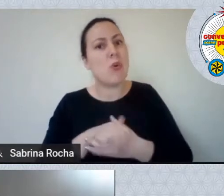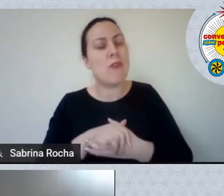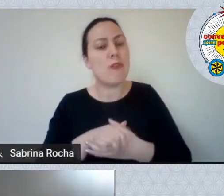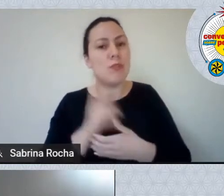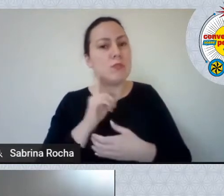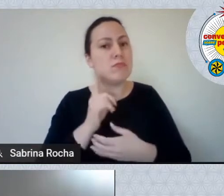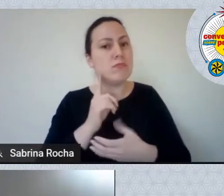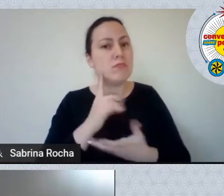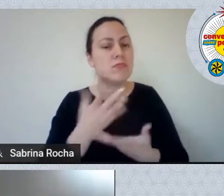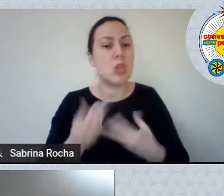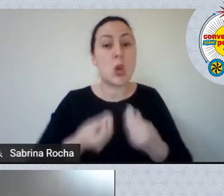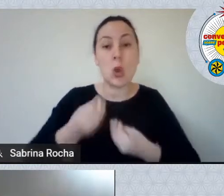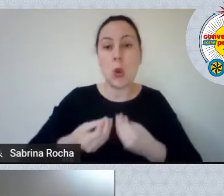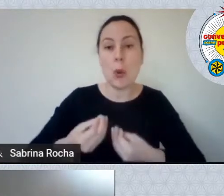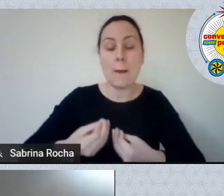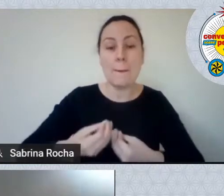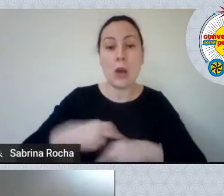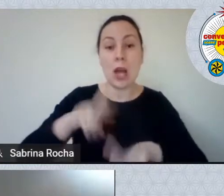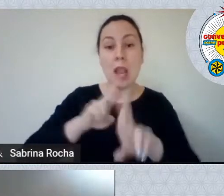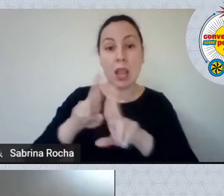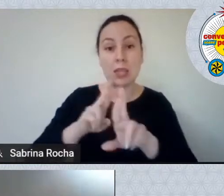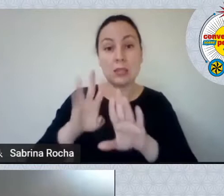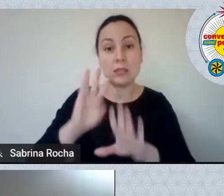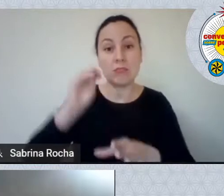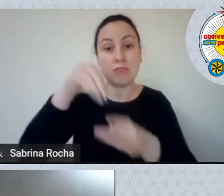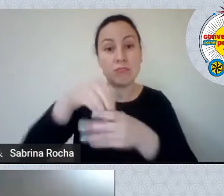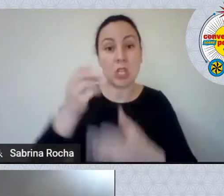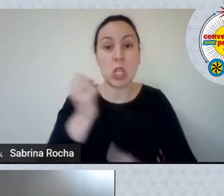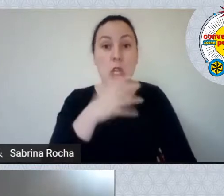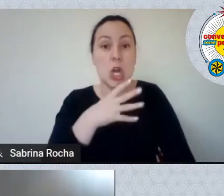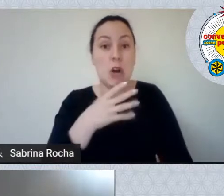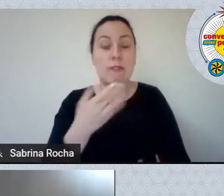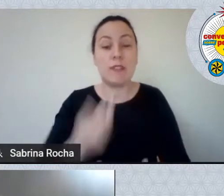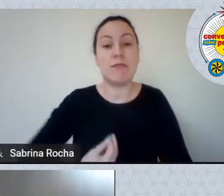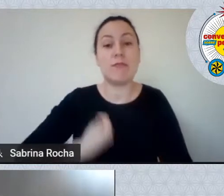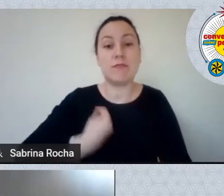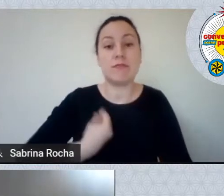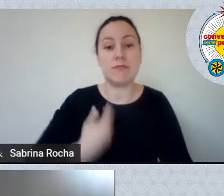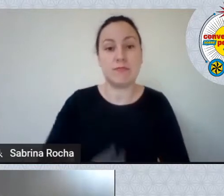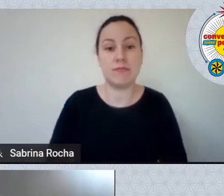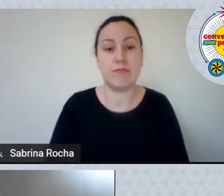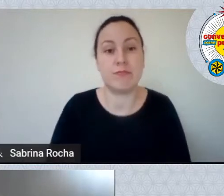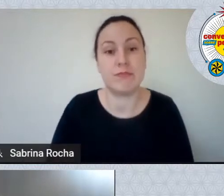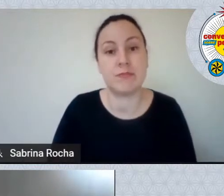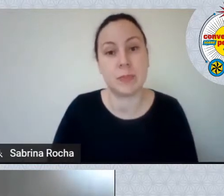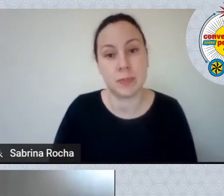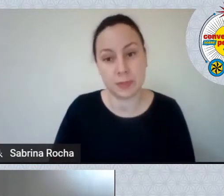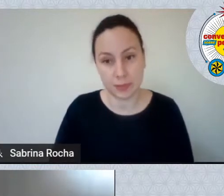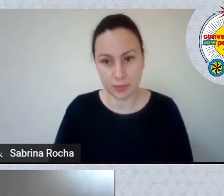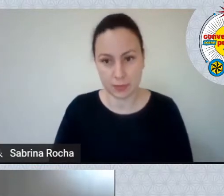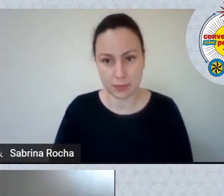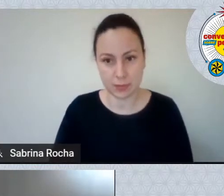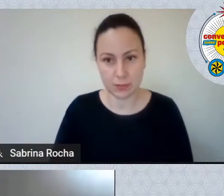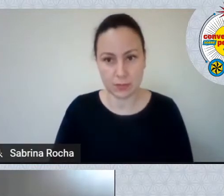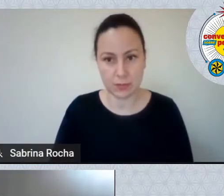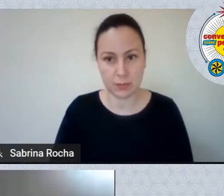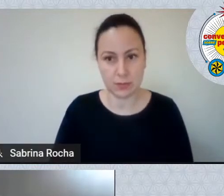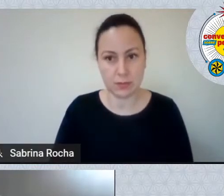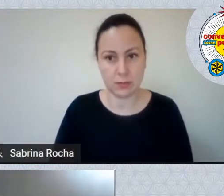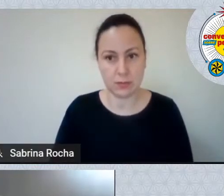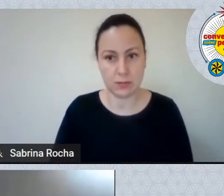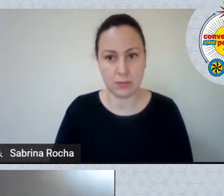e reorganiza as nossas relações dentro desse novo cotidiano? Olha, vamos pensar que o